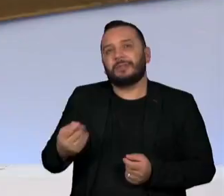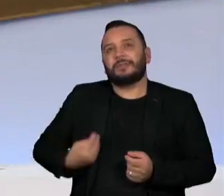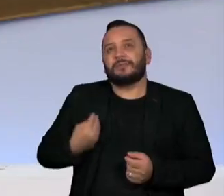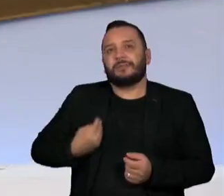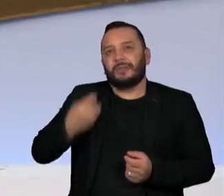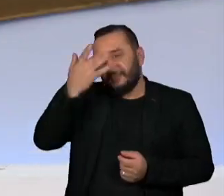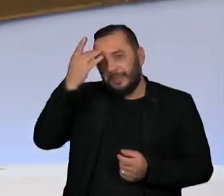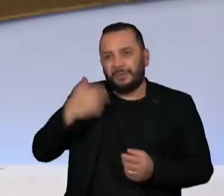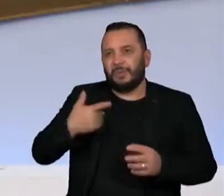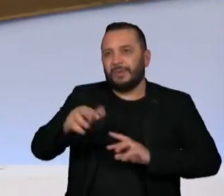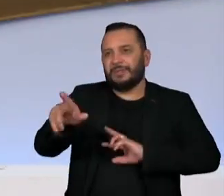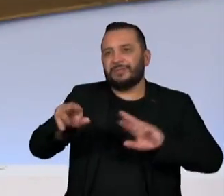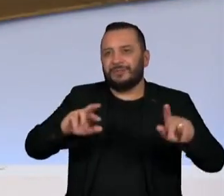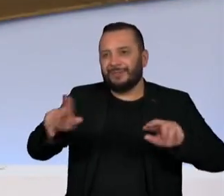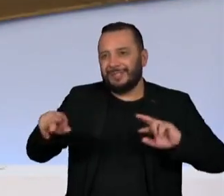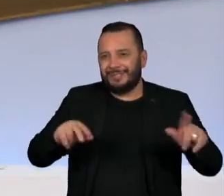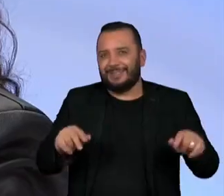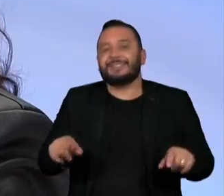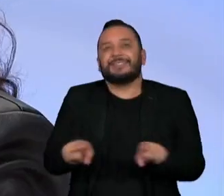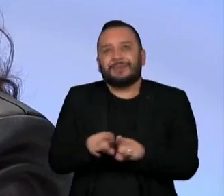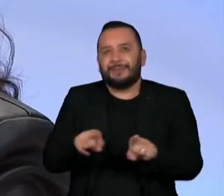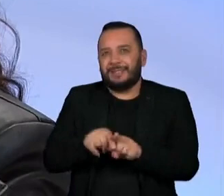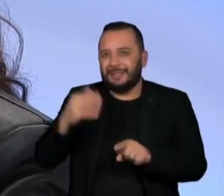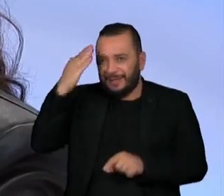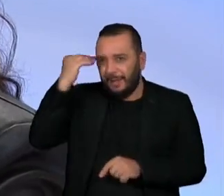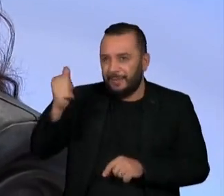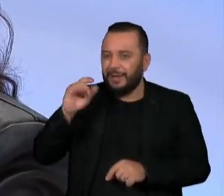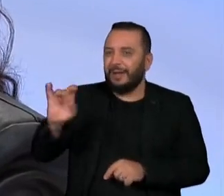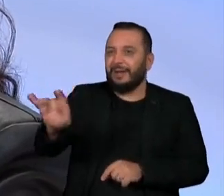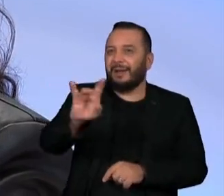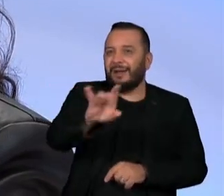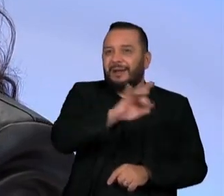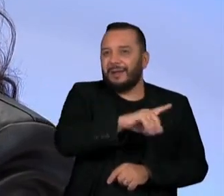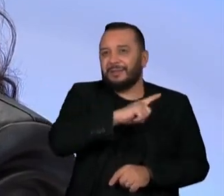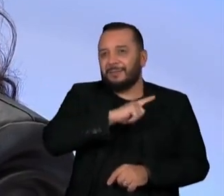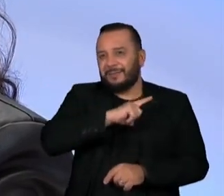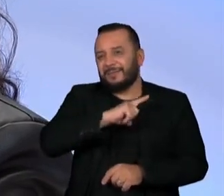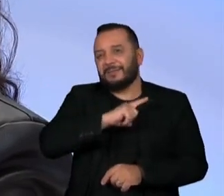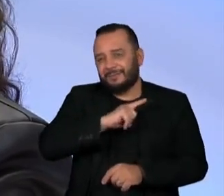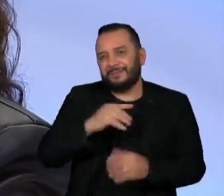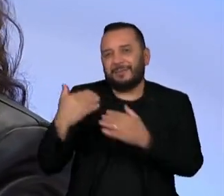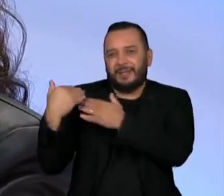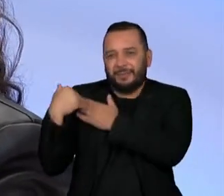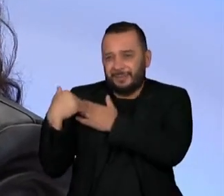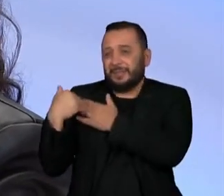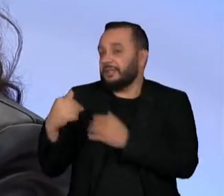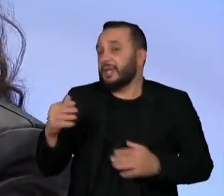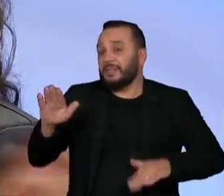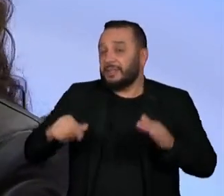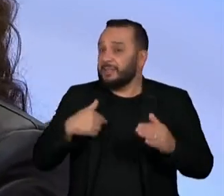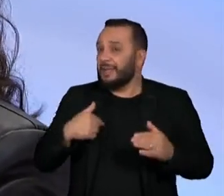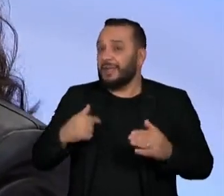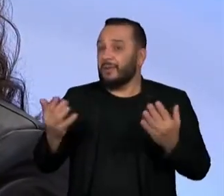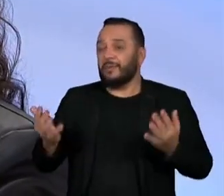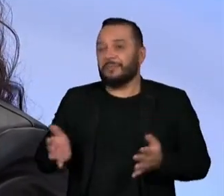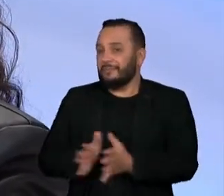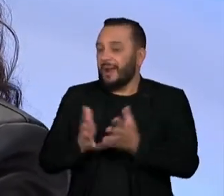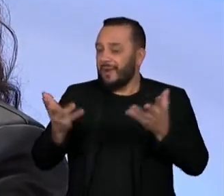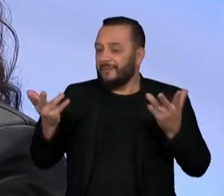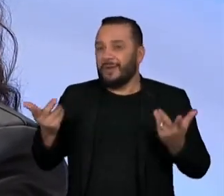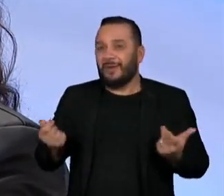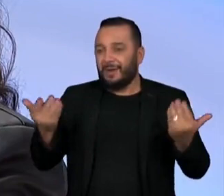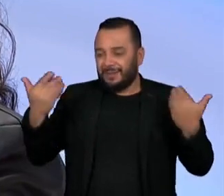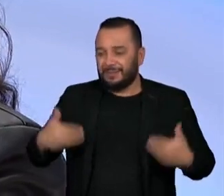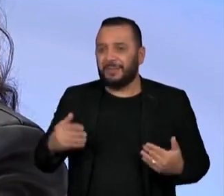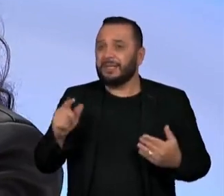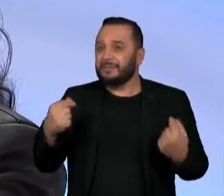Isso, o coletivo. O coletivo. Né? O saber que cada um tem um papel naquele espetáculo. E que não adianta você estar maravilhosa se todo o resto não tiver.